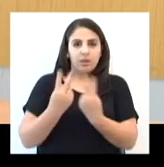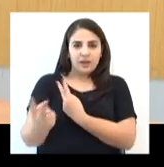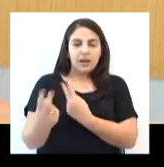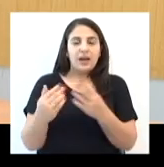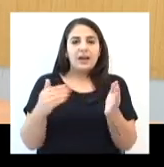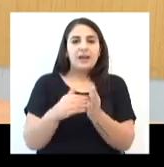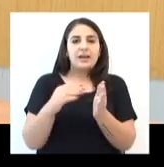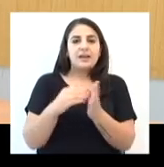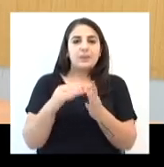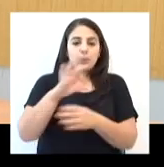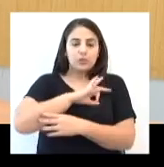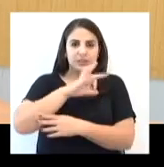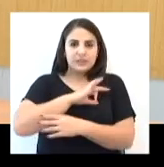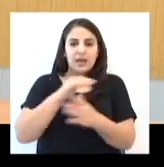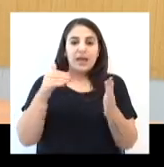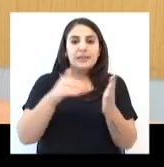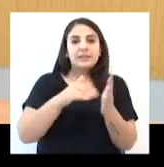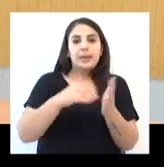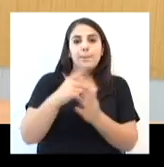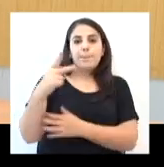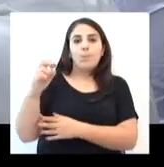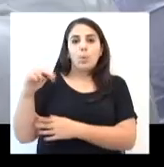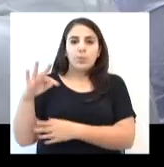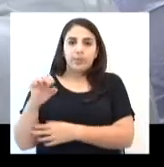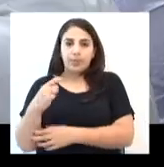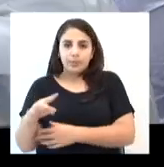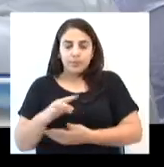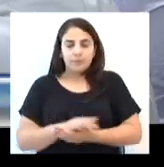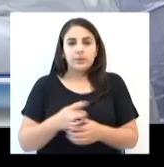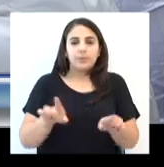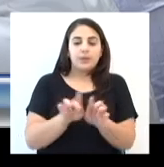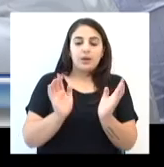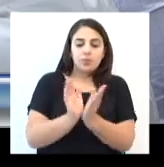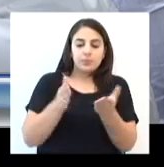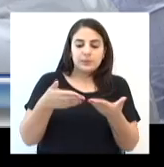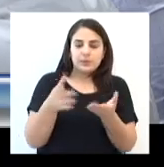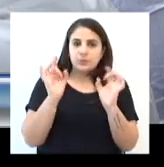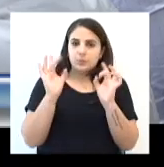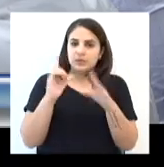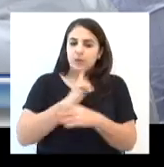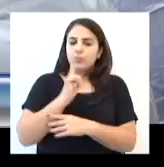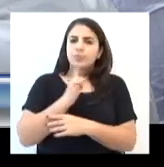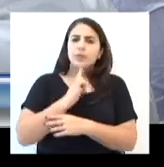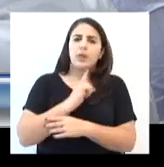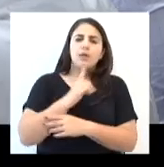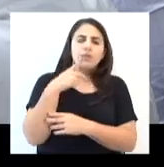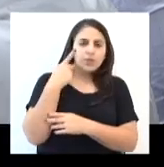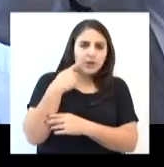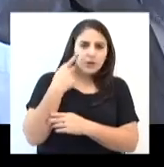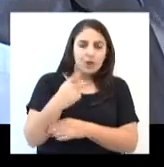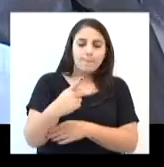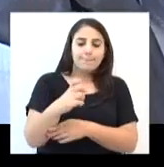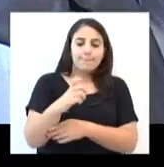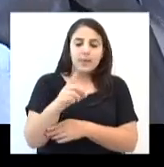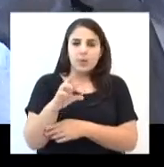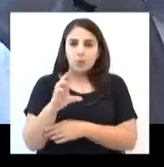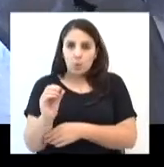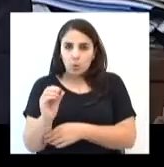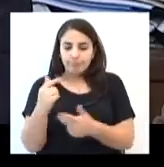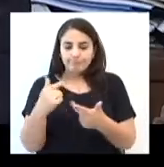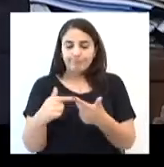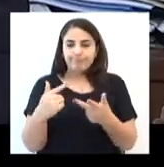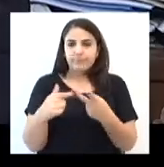Federal até o trevo de acesso a Pontão. A comissão especial é composta pelos vereadores Pedro